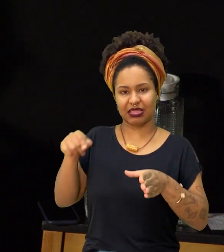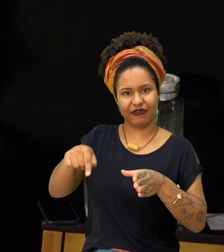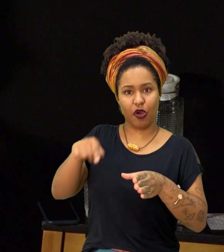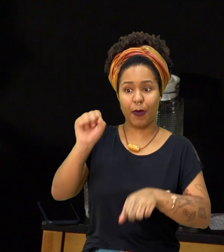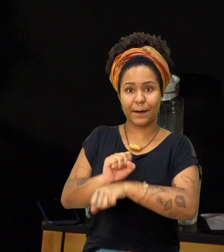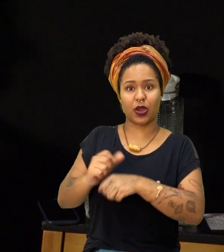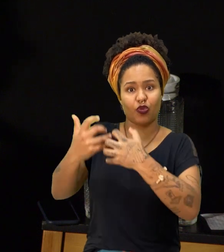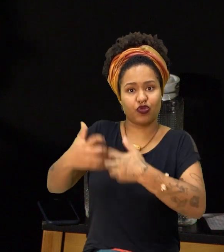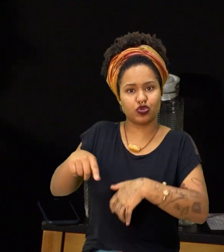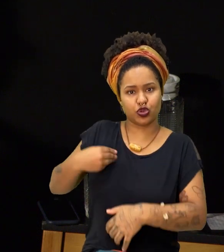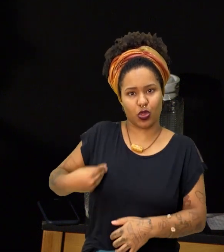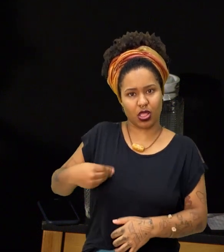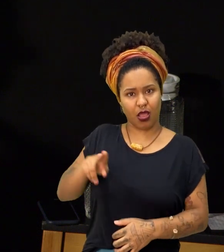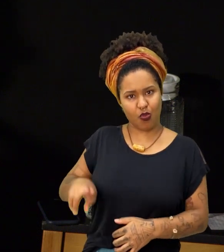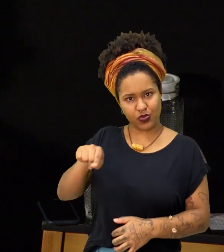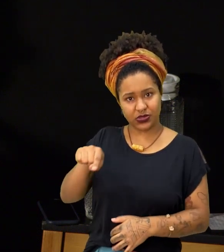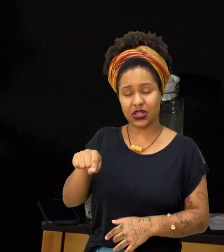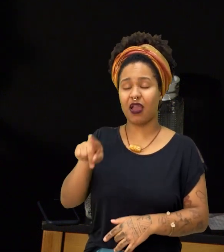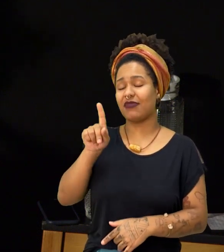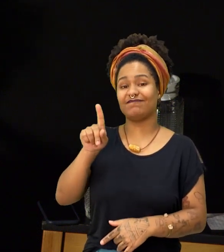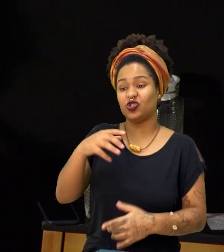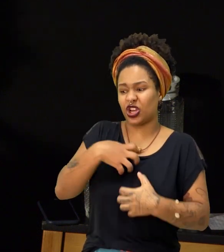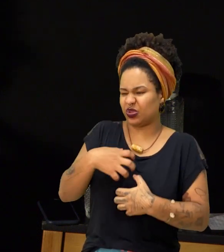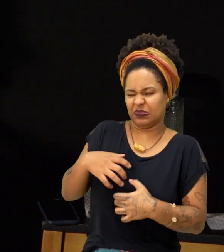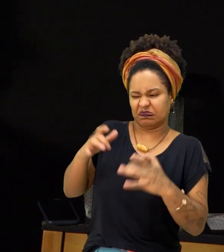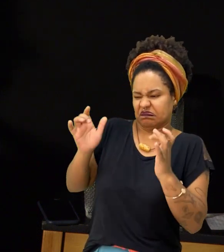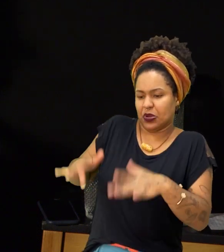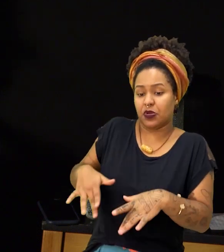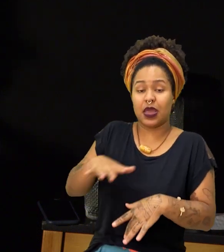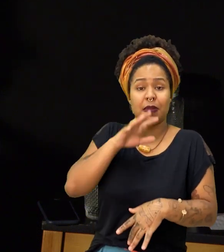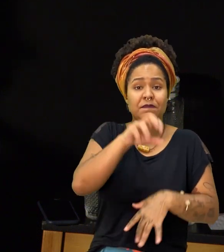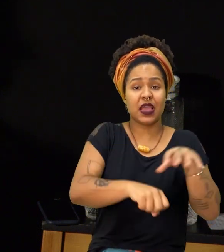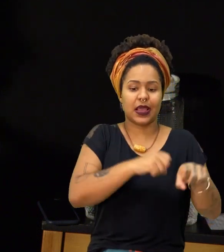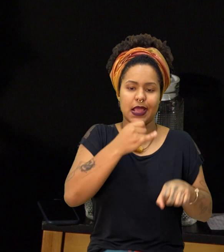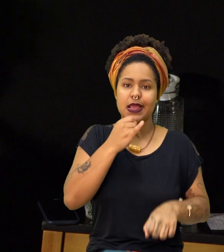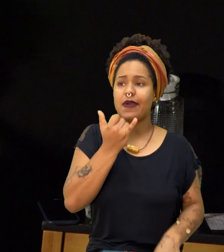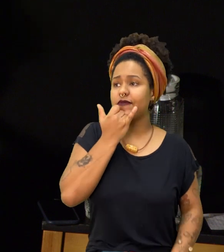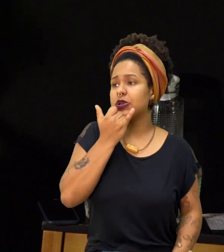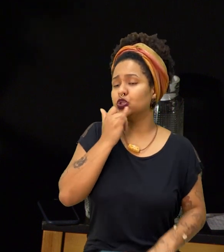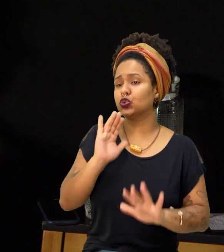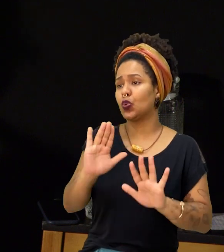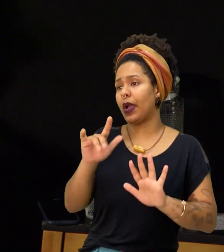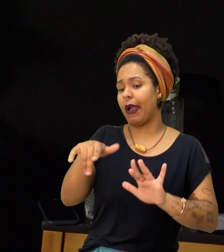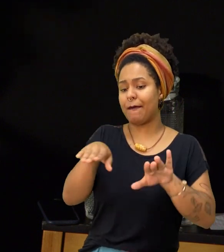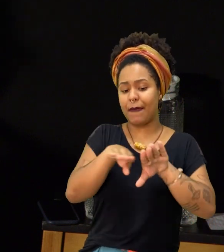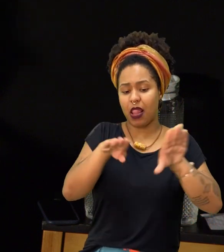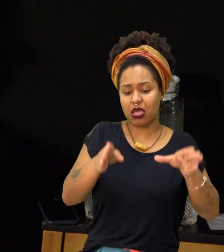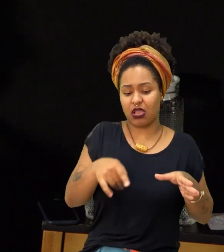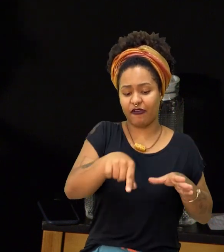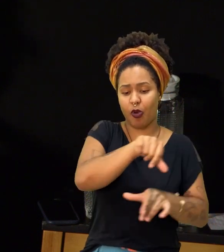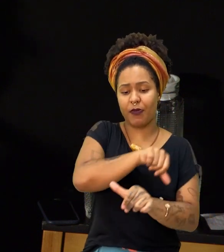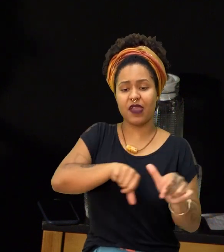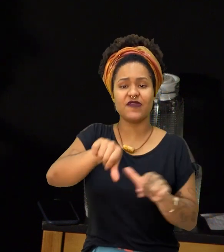pegar e simplesmente dumping, tá certo? Com a desculpa de que a plataforma ia virar